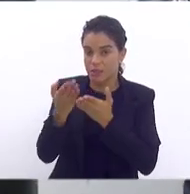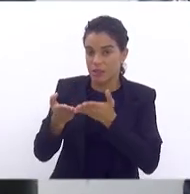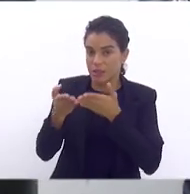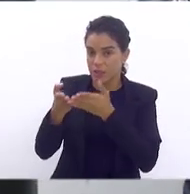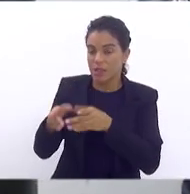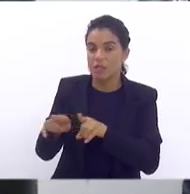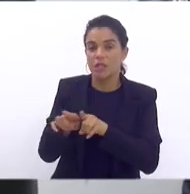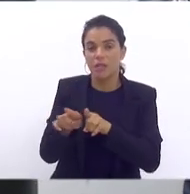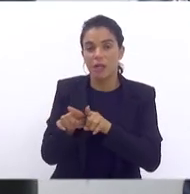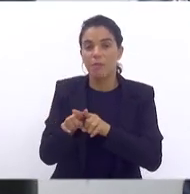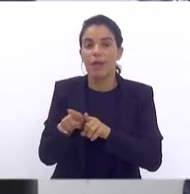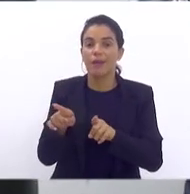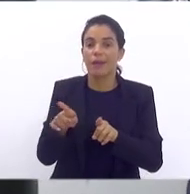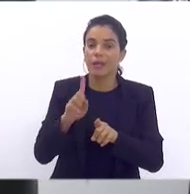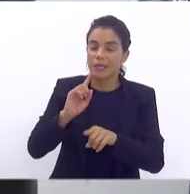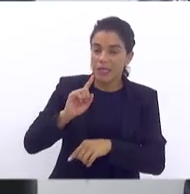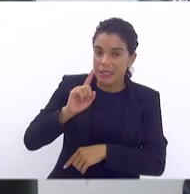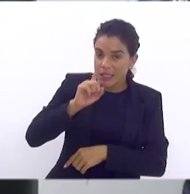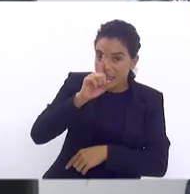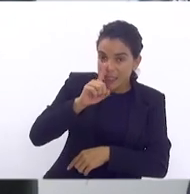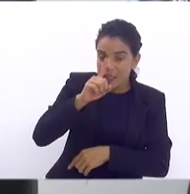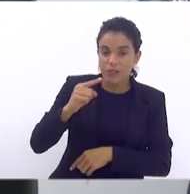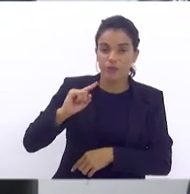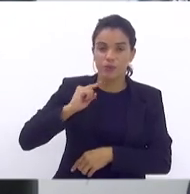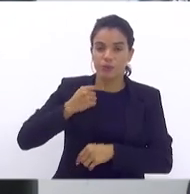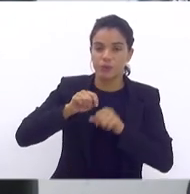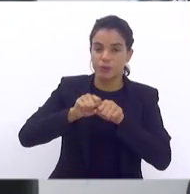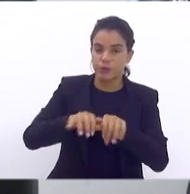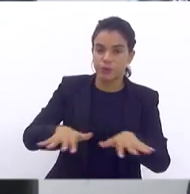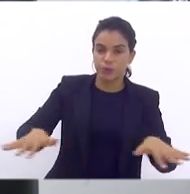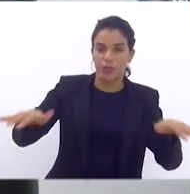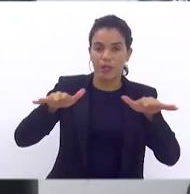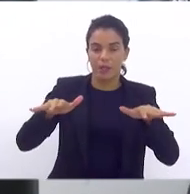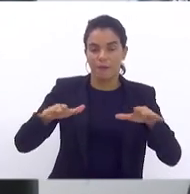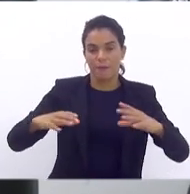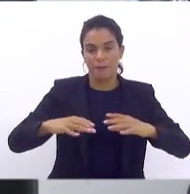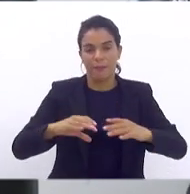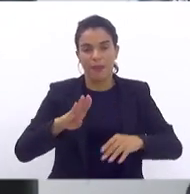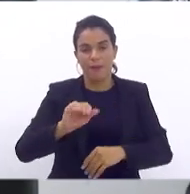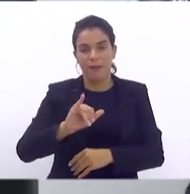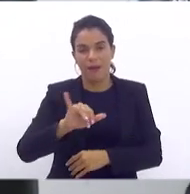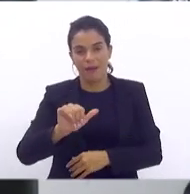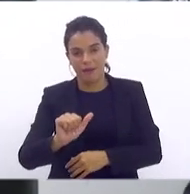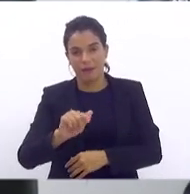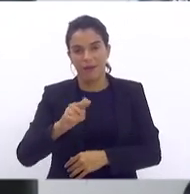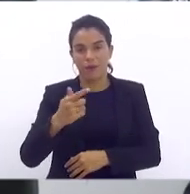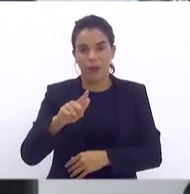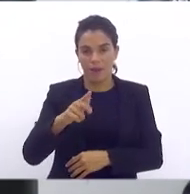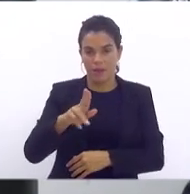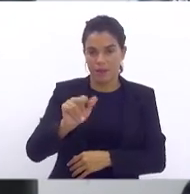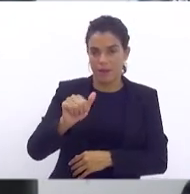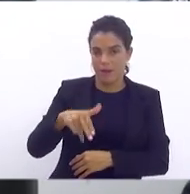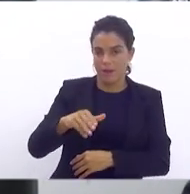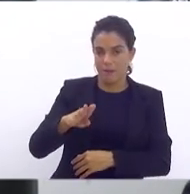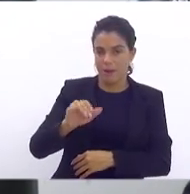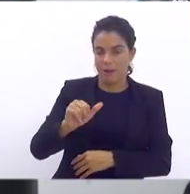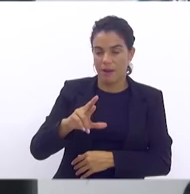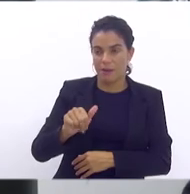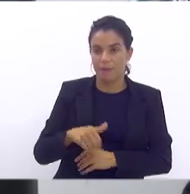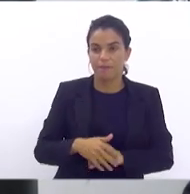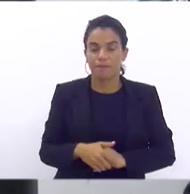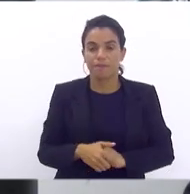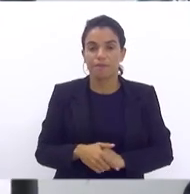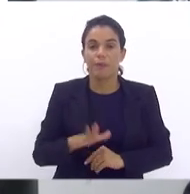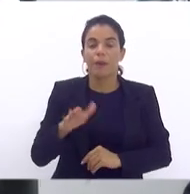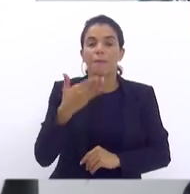e potencial poluição hídrica à navegação existente na Baía de Guanabara, bem como a ponte Rio-Niterói. Na ação, além de